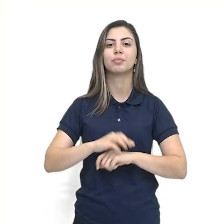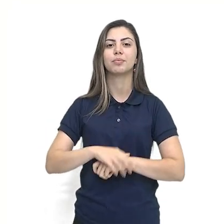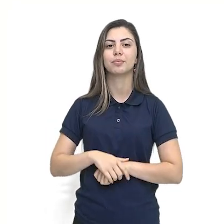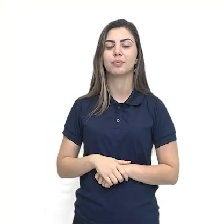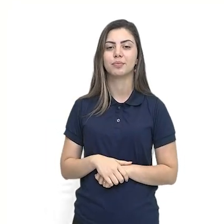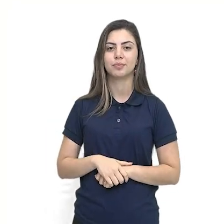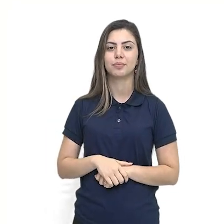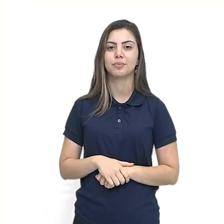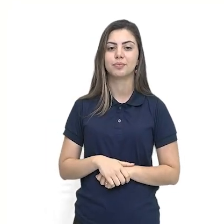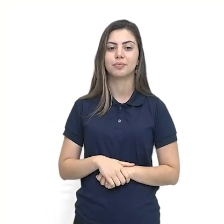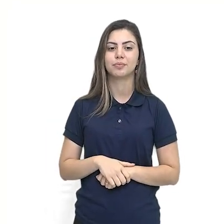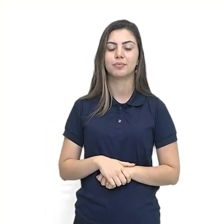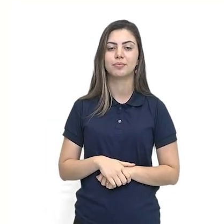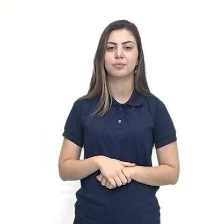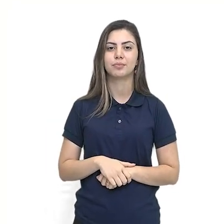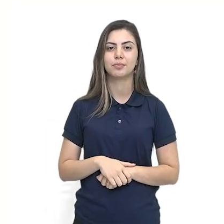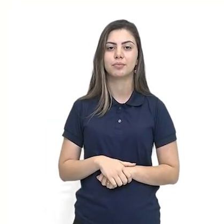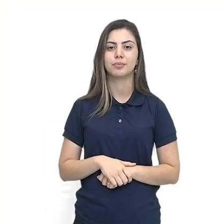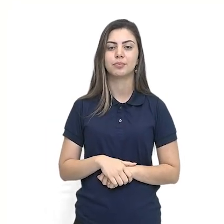minúsculas.